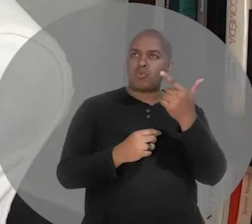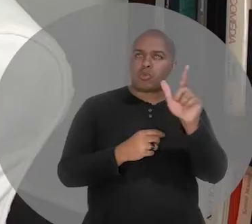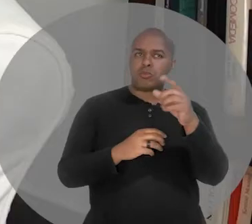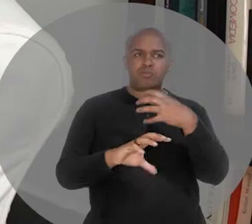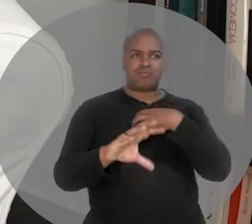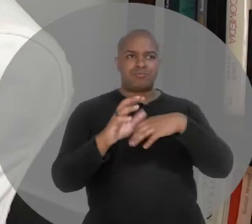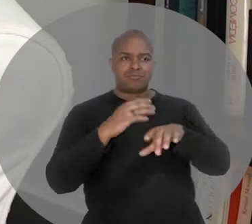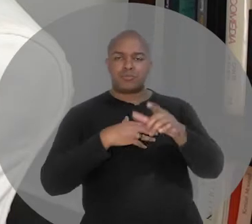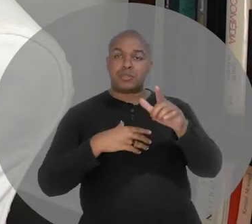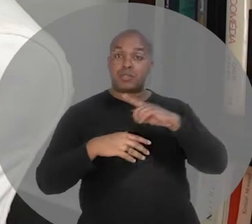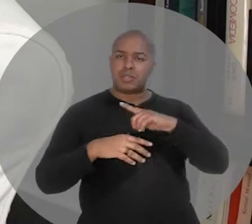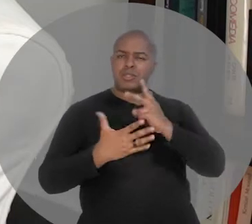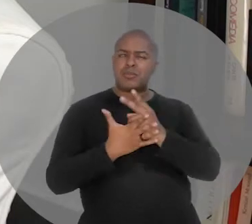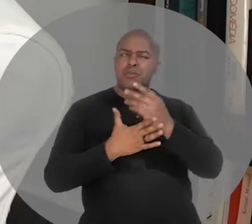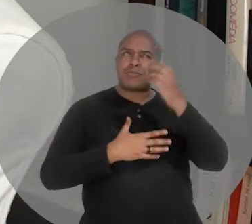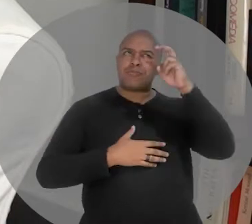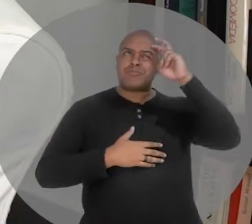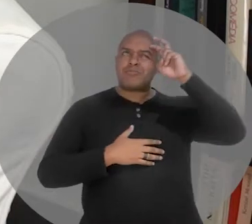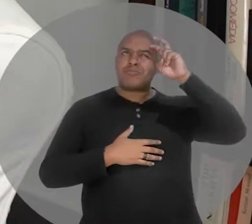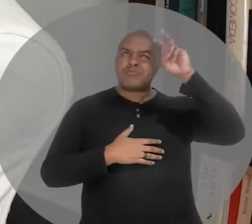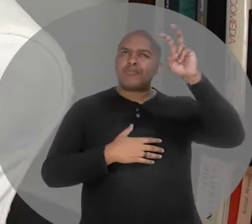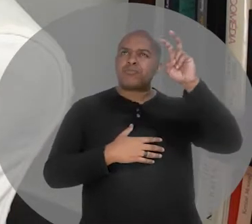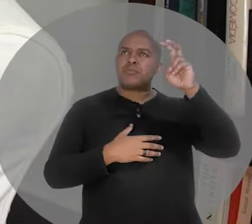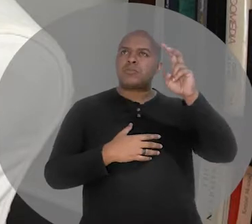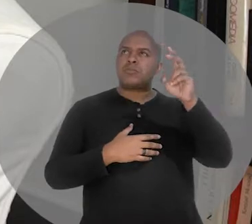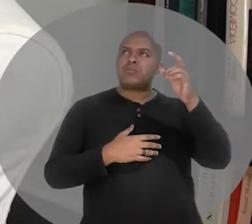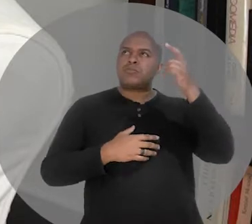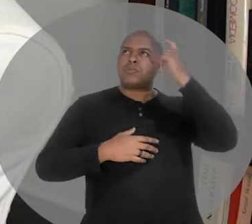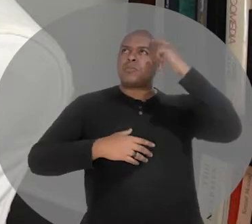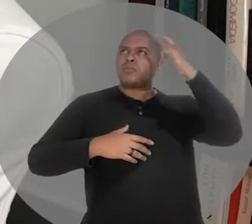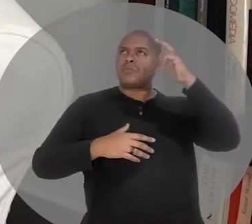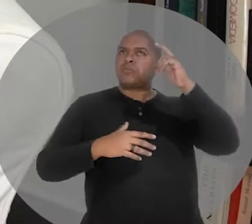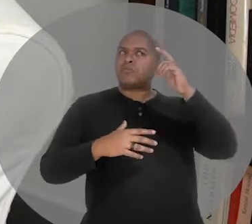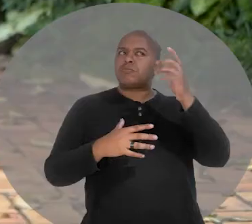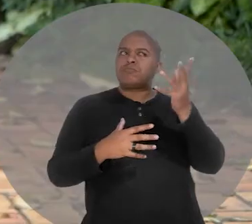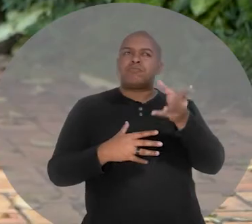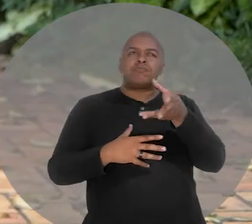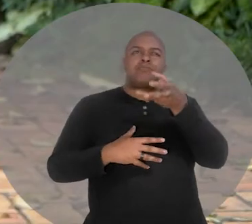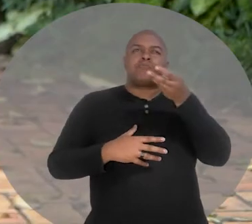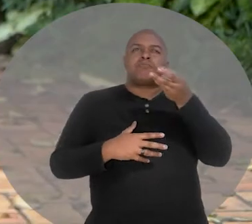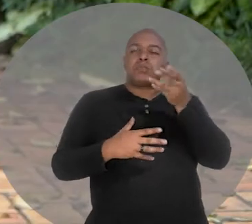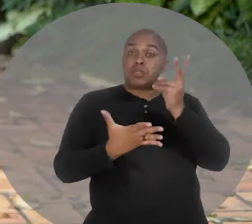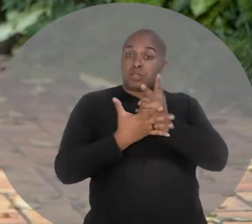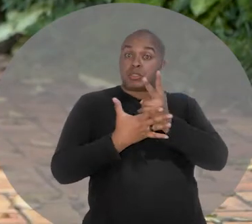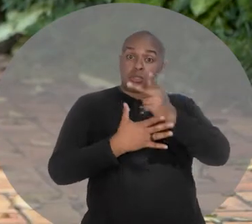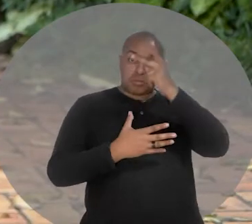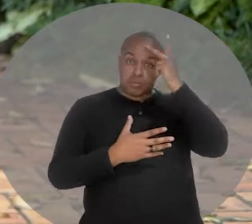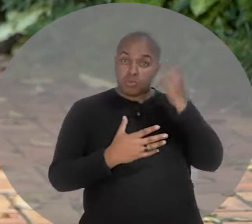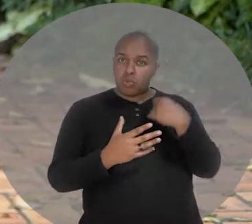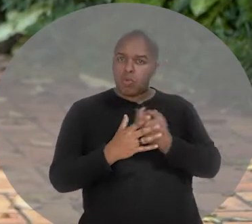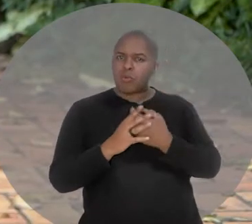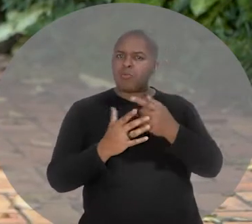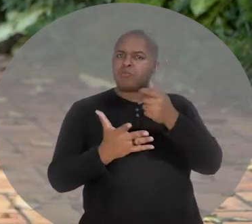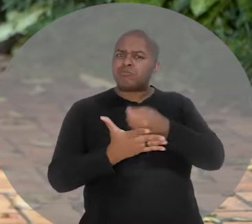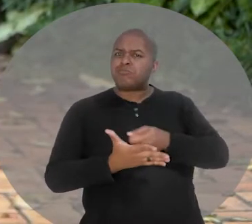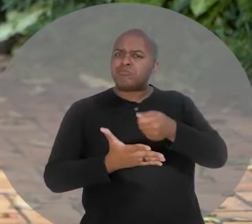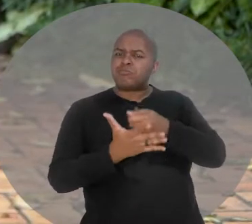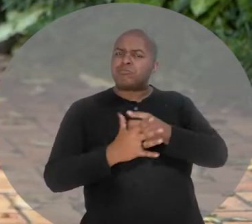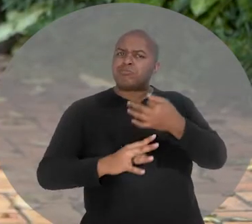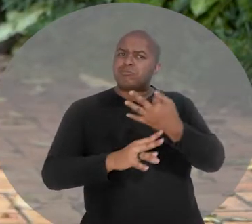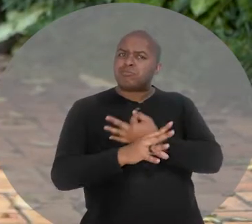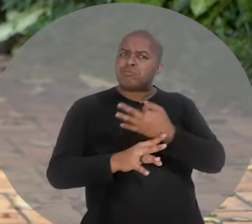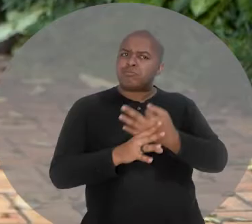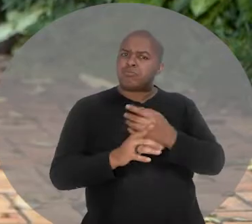outro. Silvia Amaral, filha de Lígia e psicóloga. Uma intuição, um cheirômetro. Ela foi sempre Renata uma pessoa Amaral, filha de Lígia